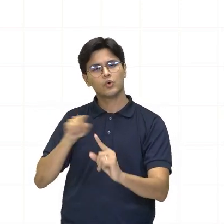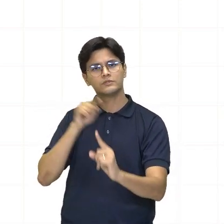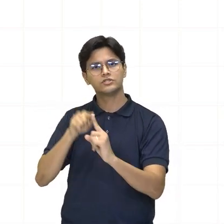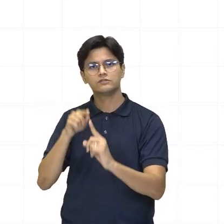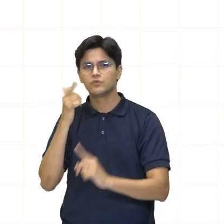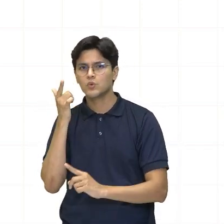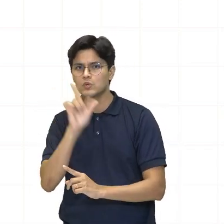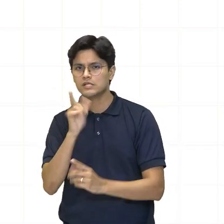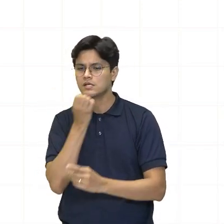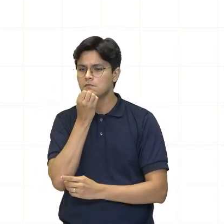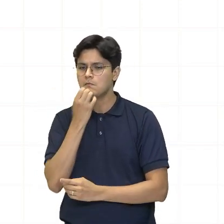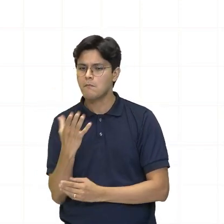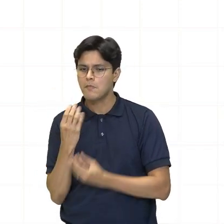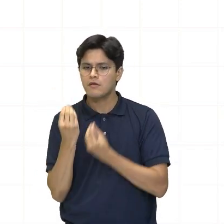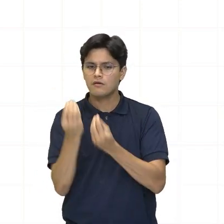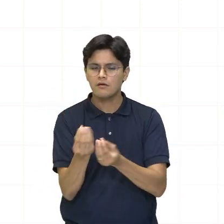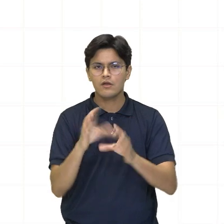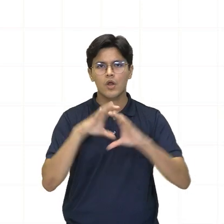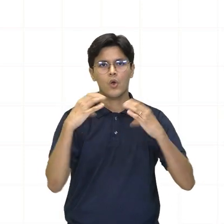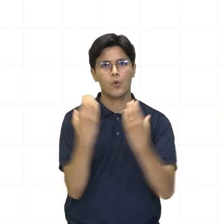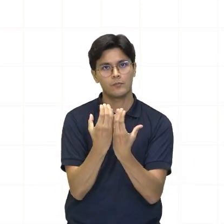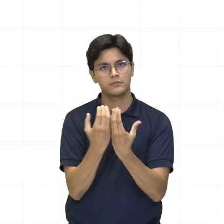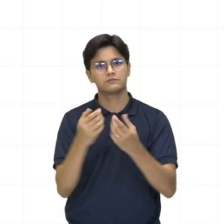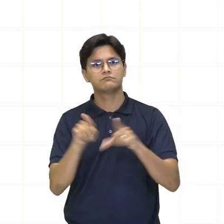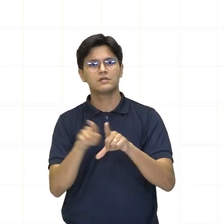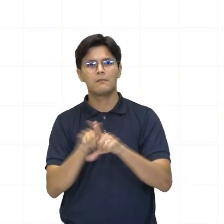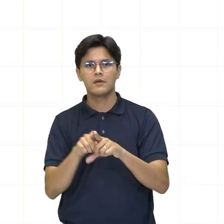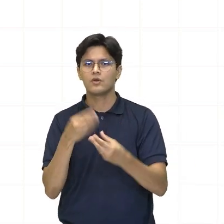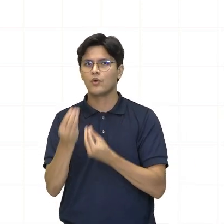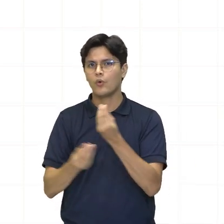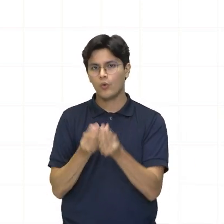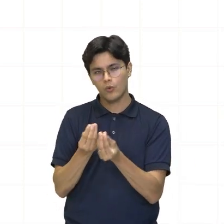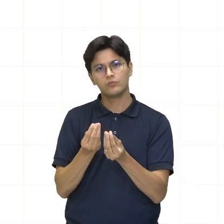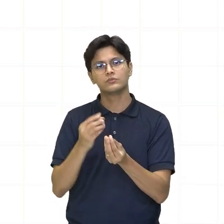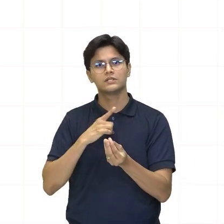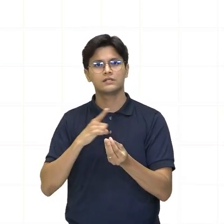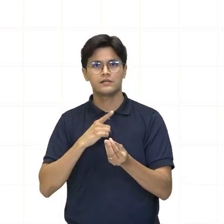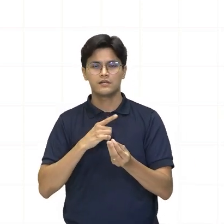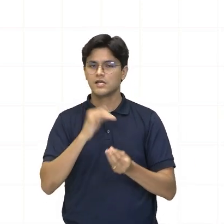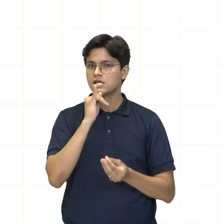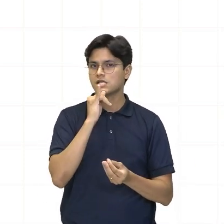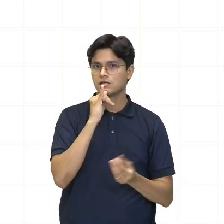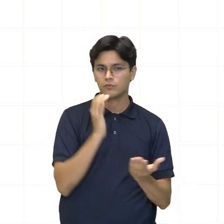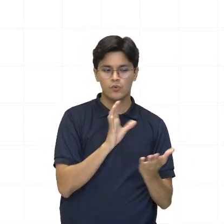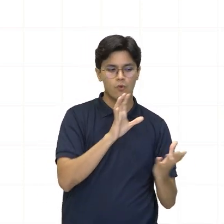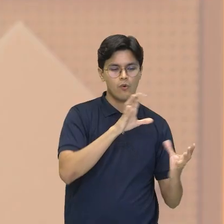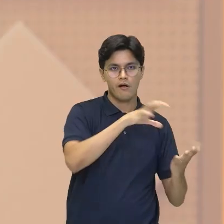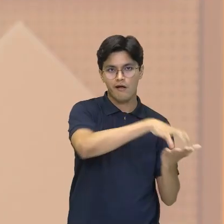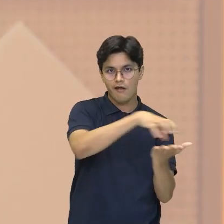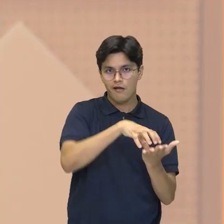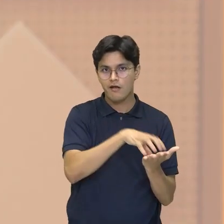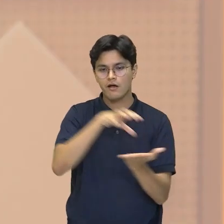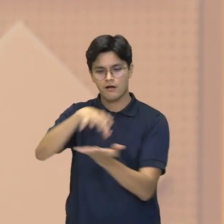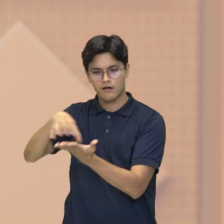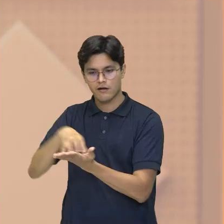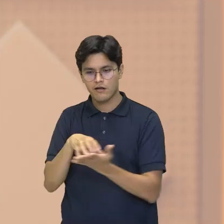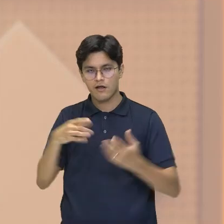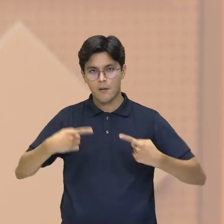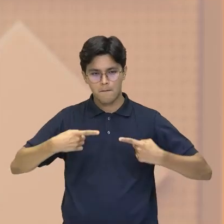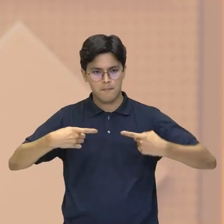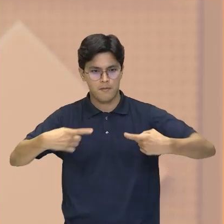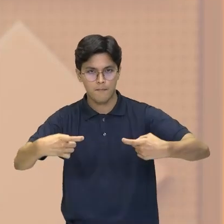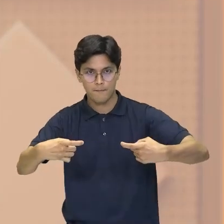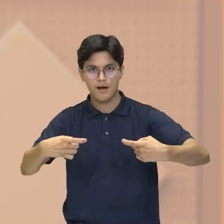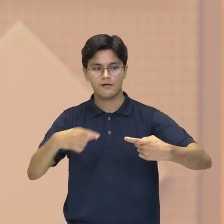de guerras intertribais e podiam se casar e ter terras. Então, nesse momento da escravização africana, nós